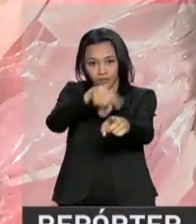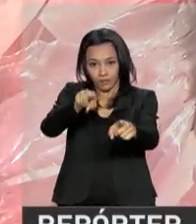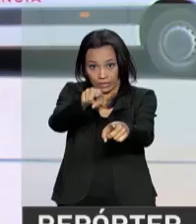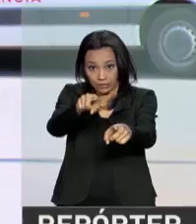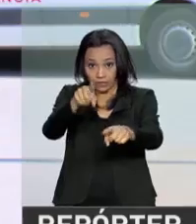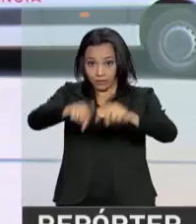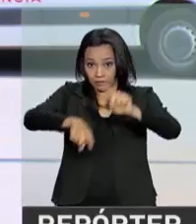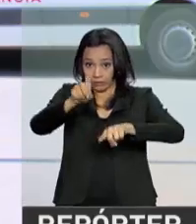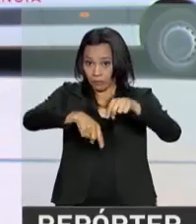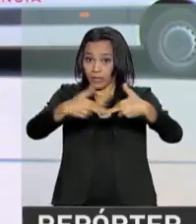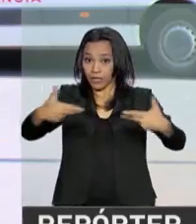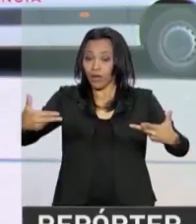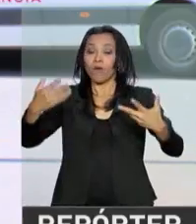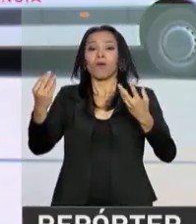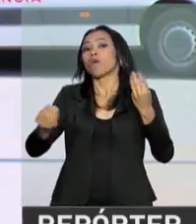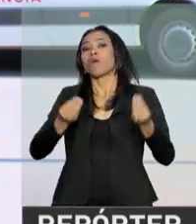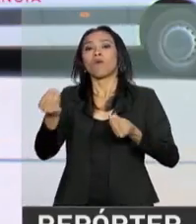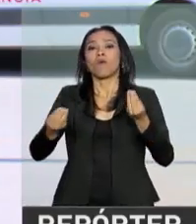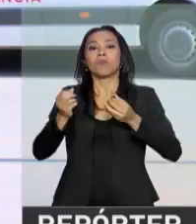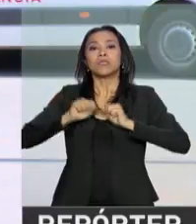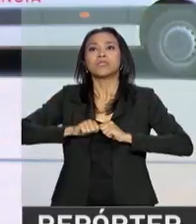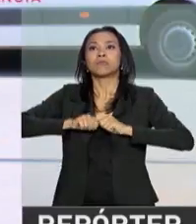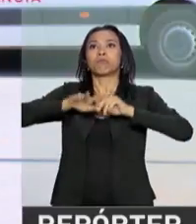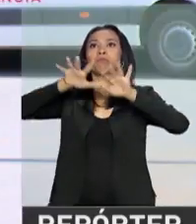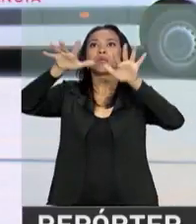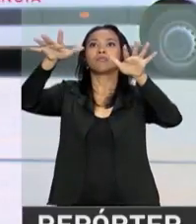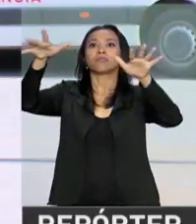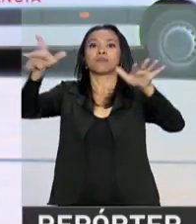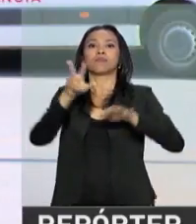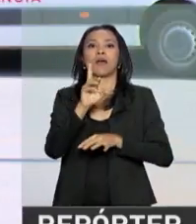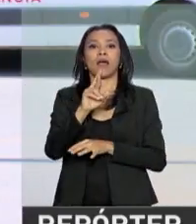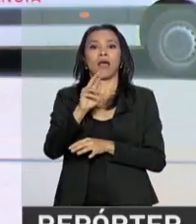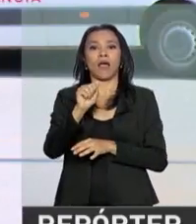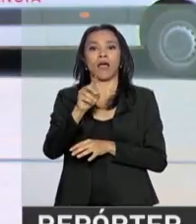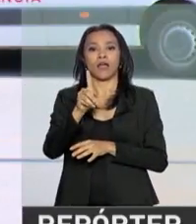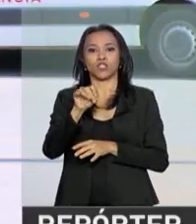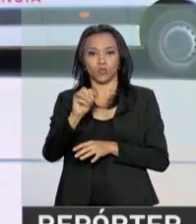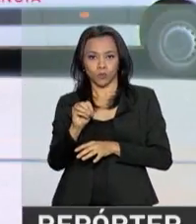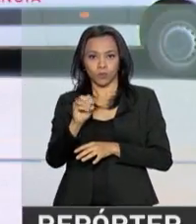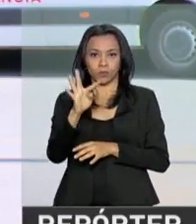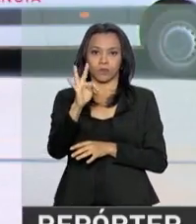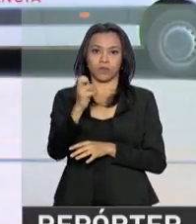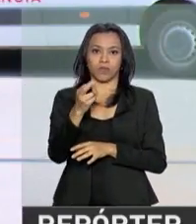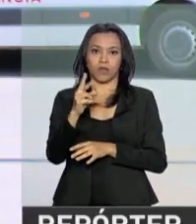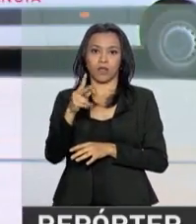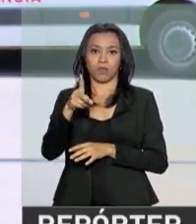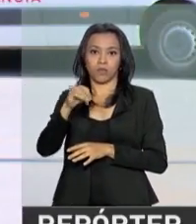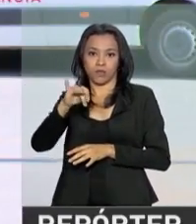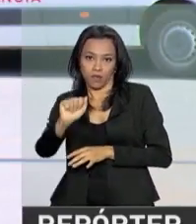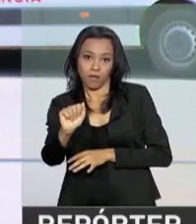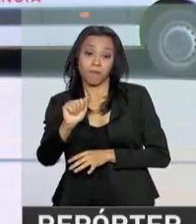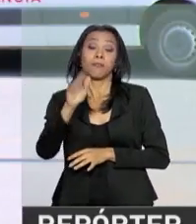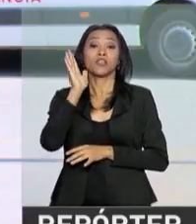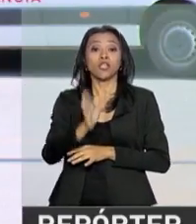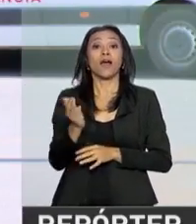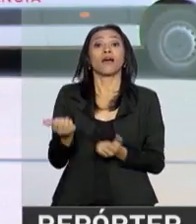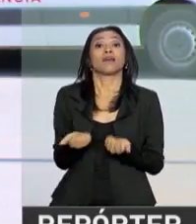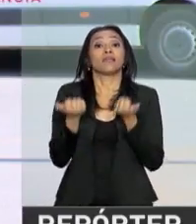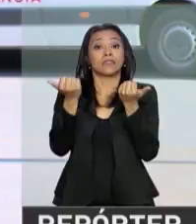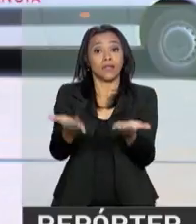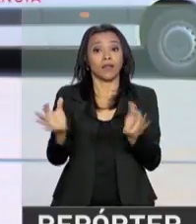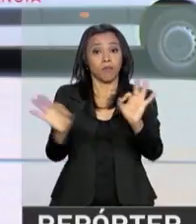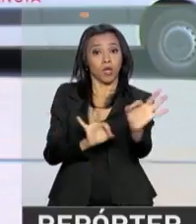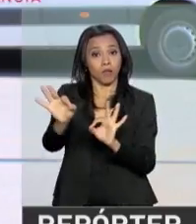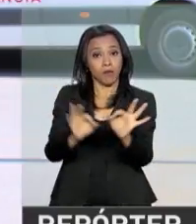cidades do país por meio do programa de expansão da radioterapia. Ainda neste ano estão programadas as entregas de outros 25